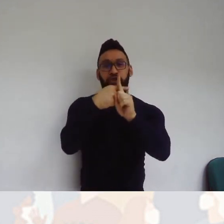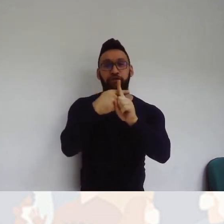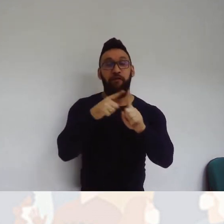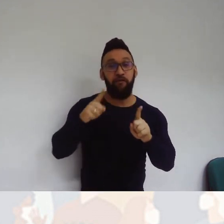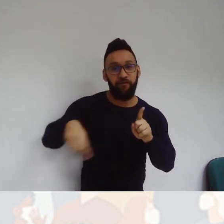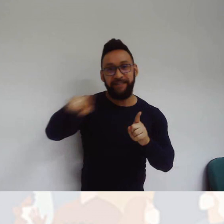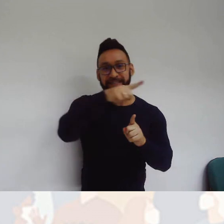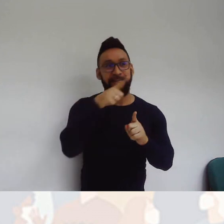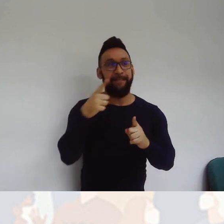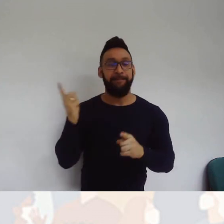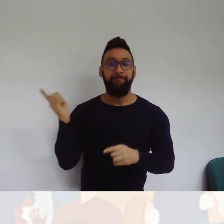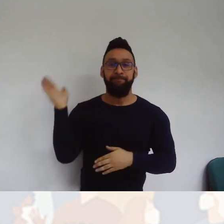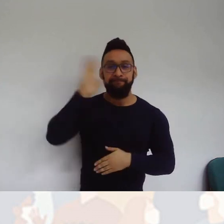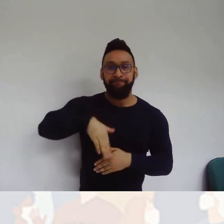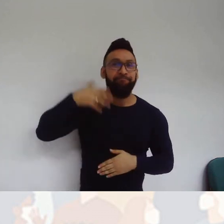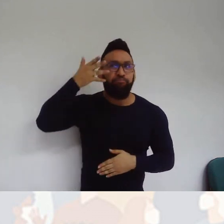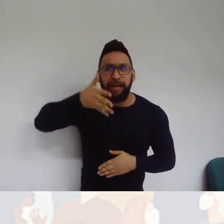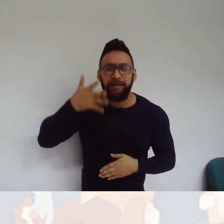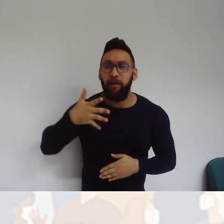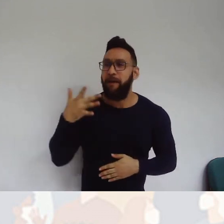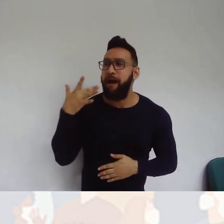de vocês, gente. Muito bom.